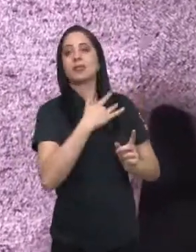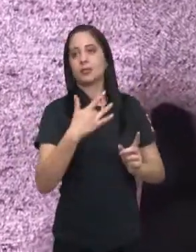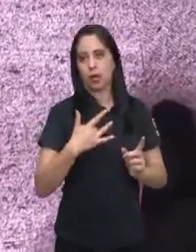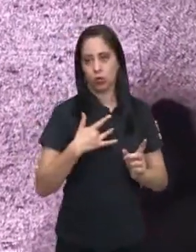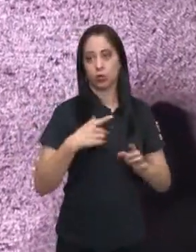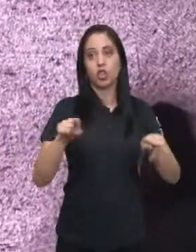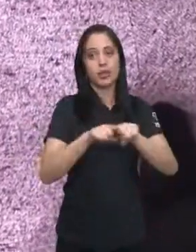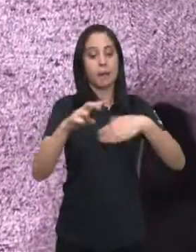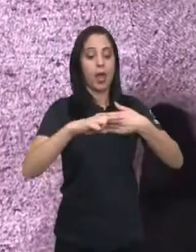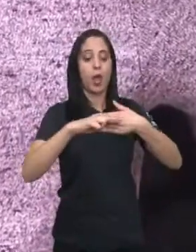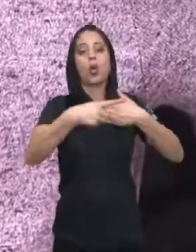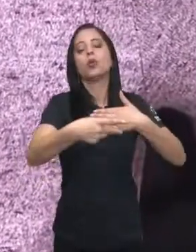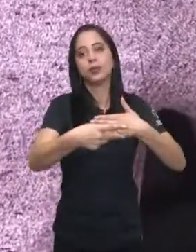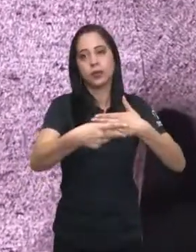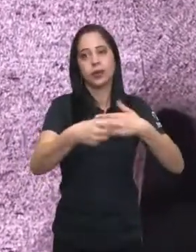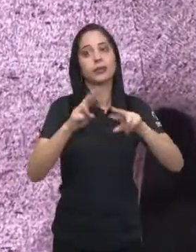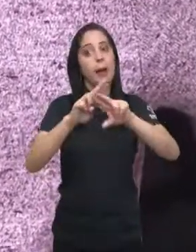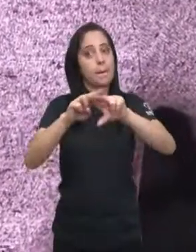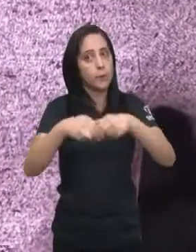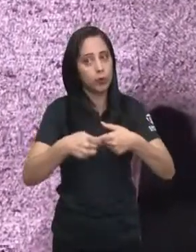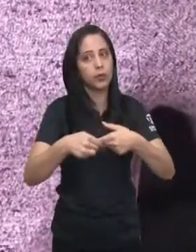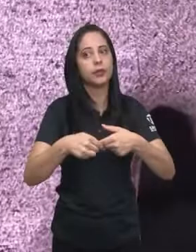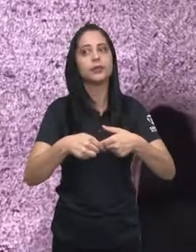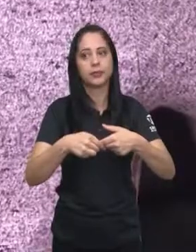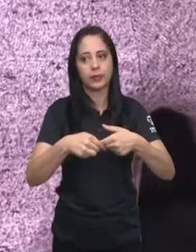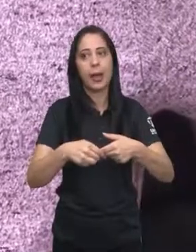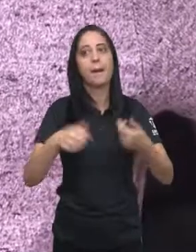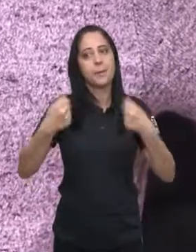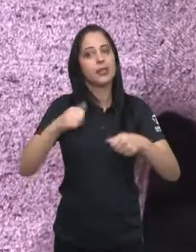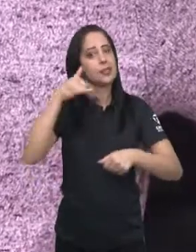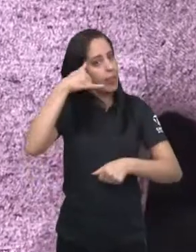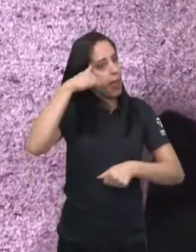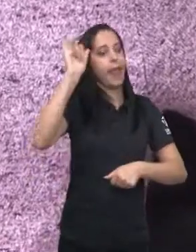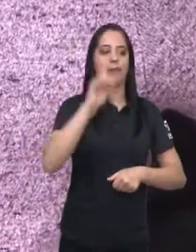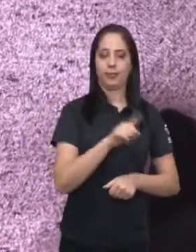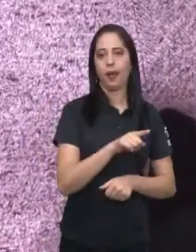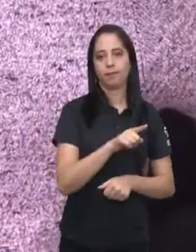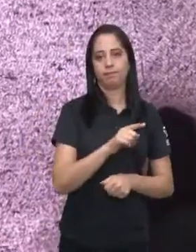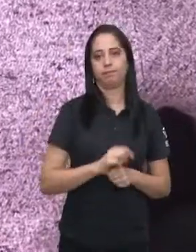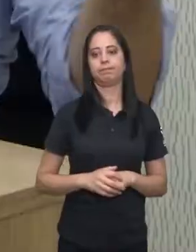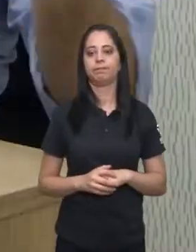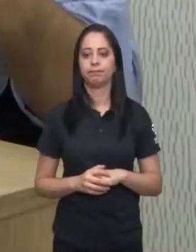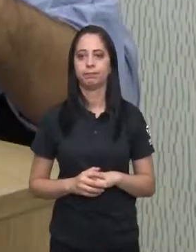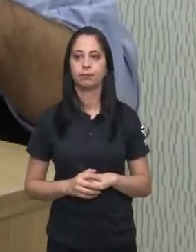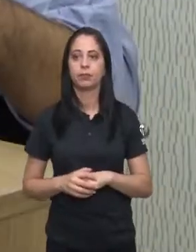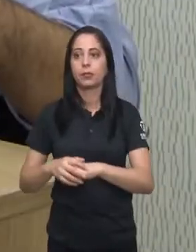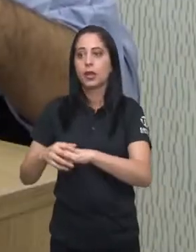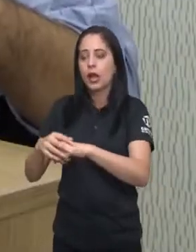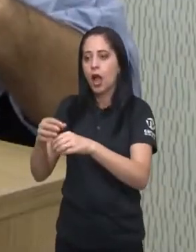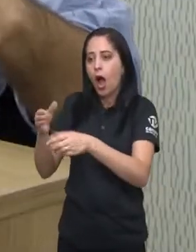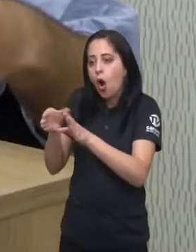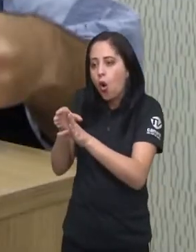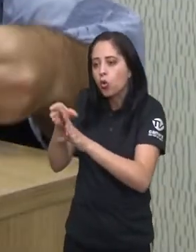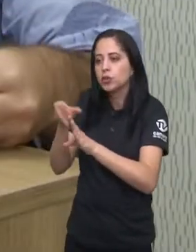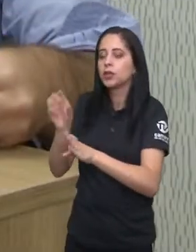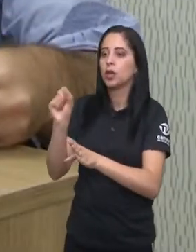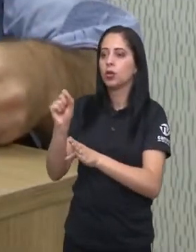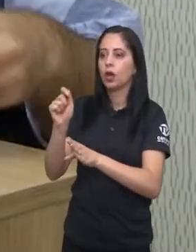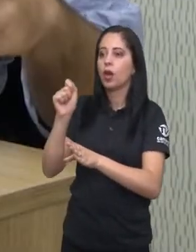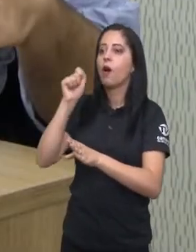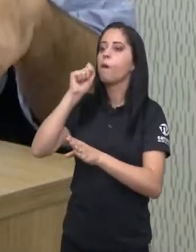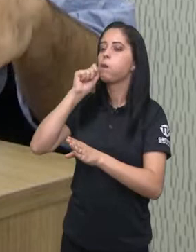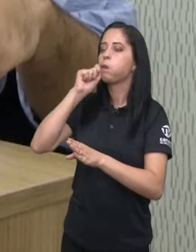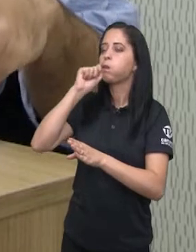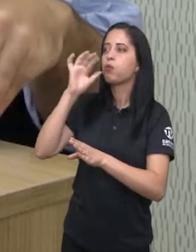consequências para os fumantes PA e por isso este é um hábito que deve ser evitado a nossa recomendação é de que você